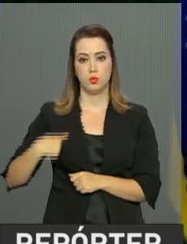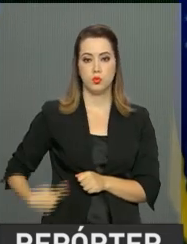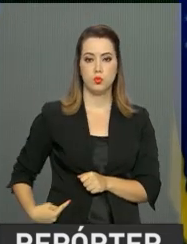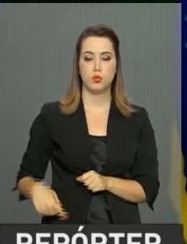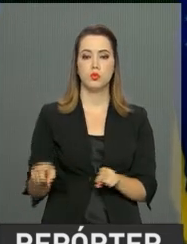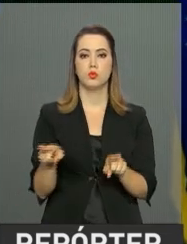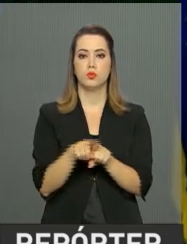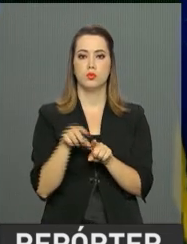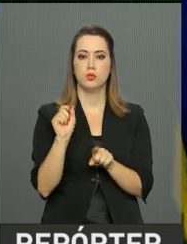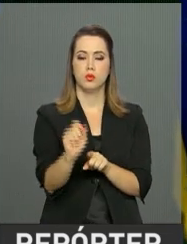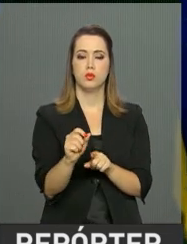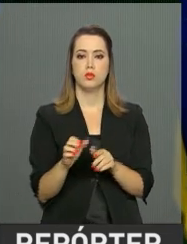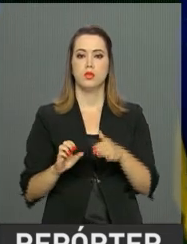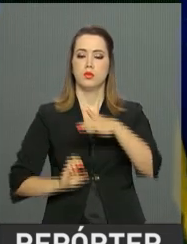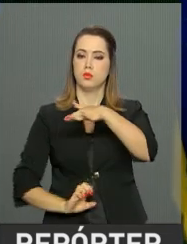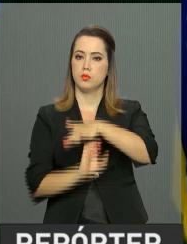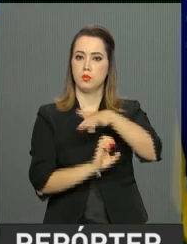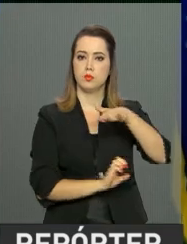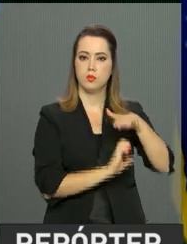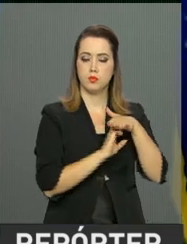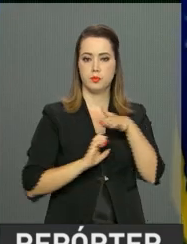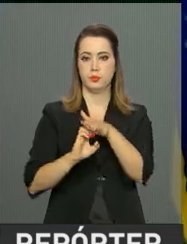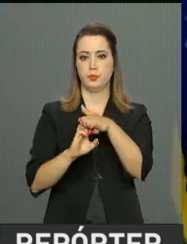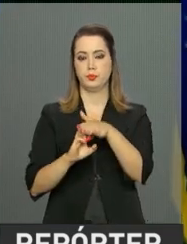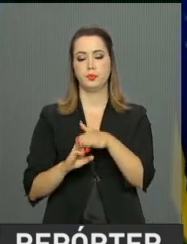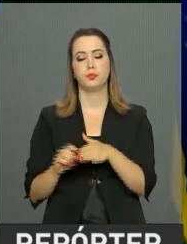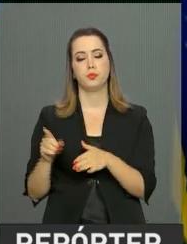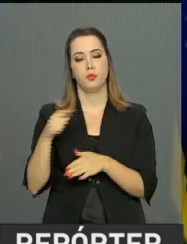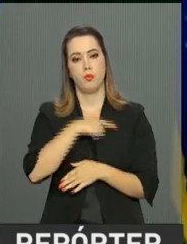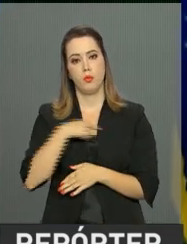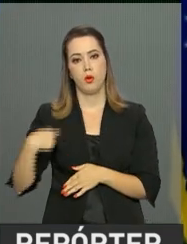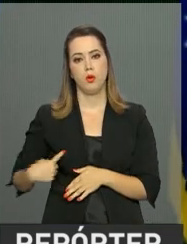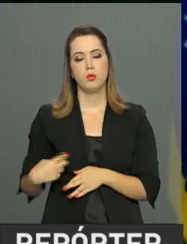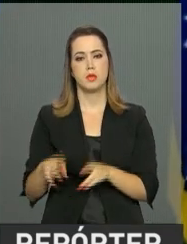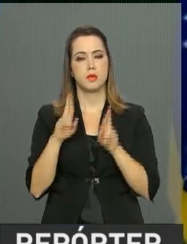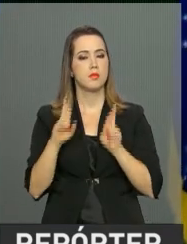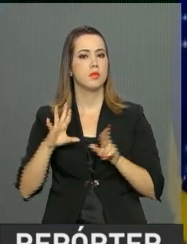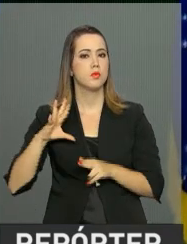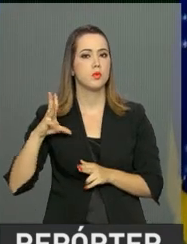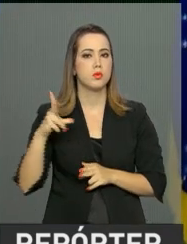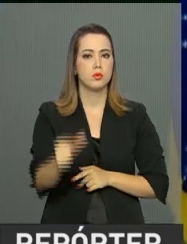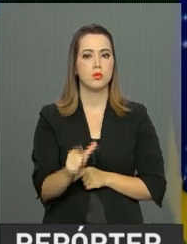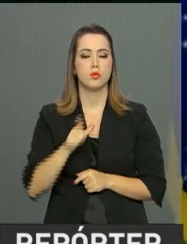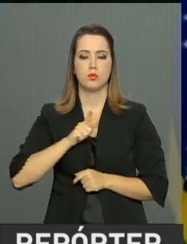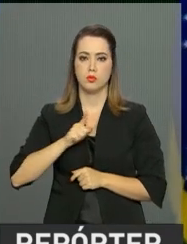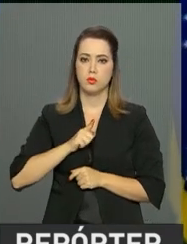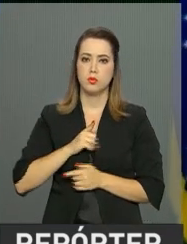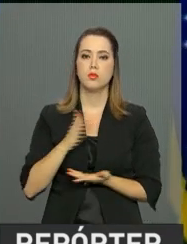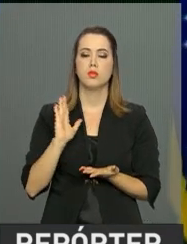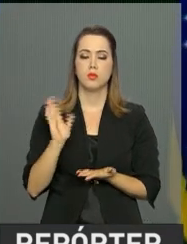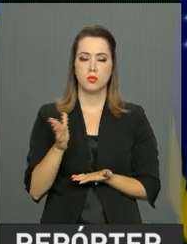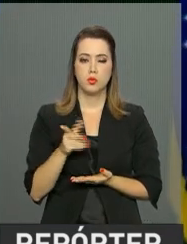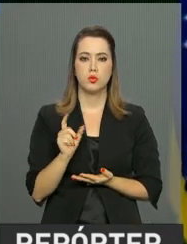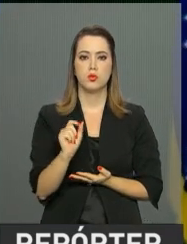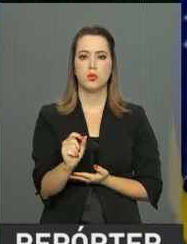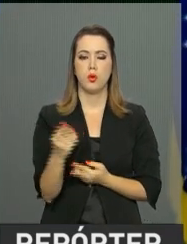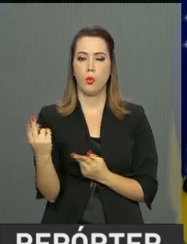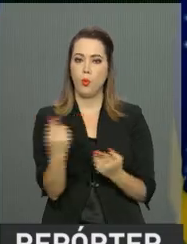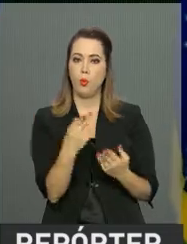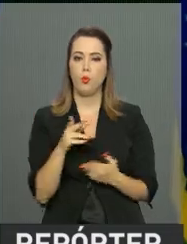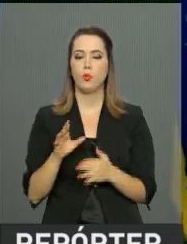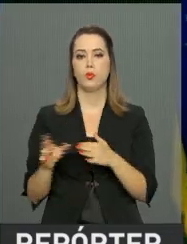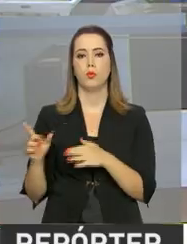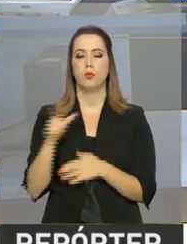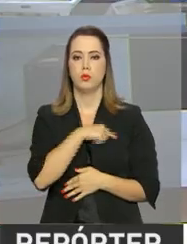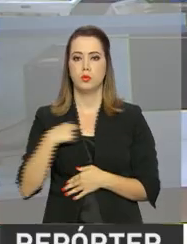com os empresários chineses. Esperamos que todos tenhamos, como tem a China, muito